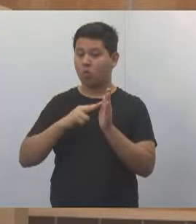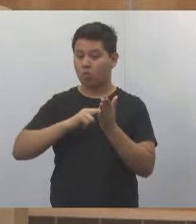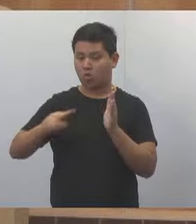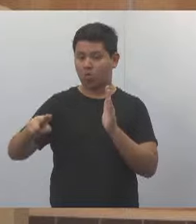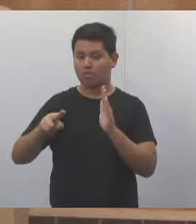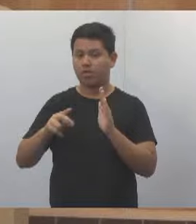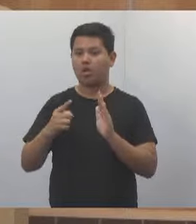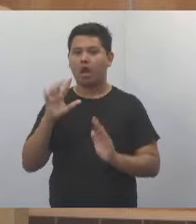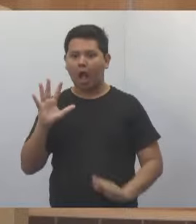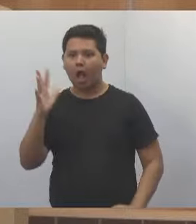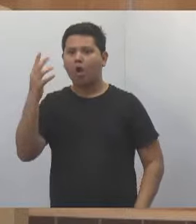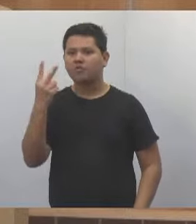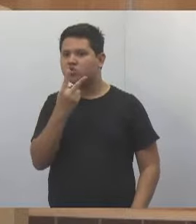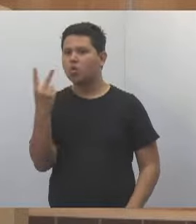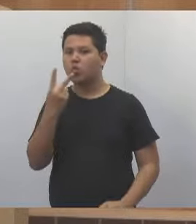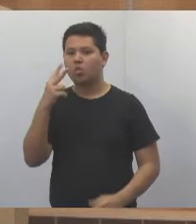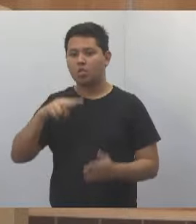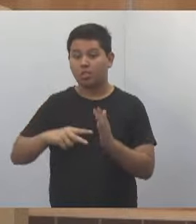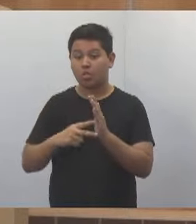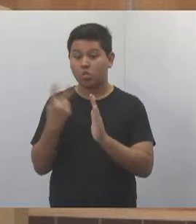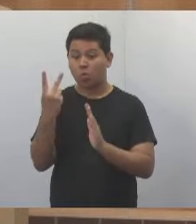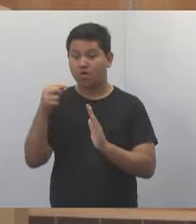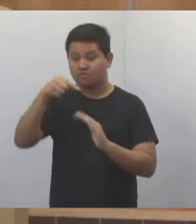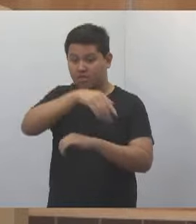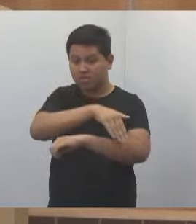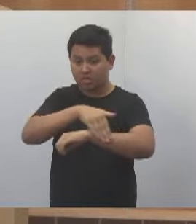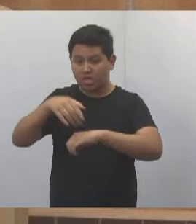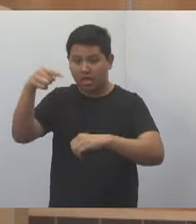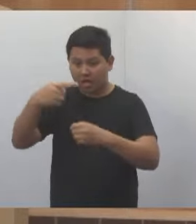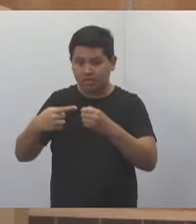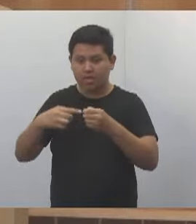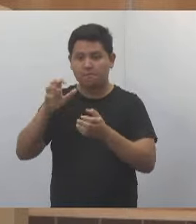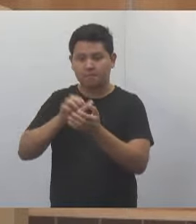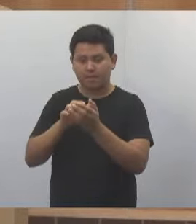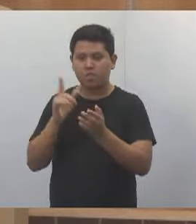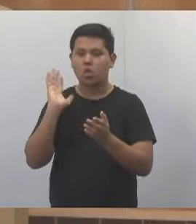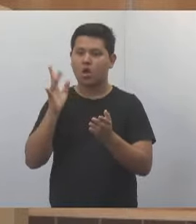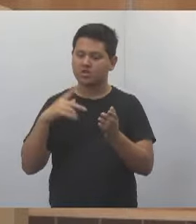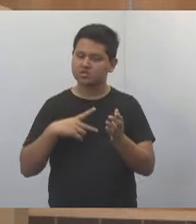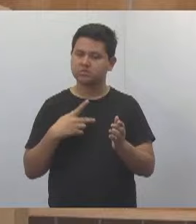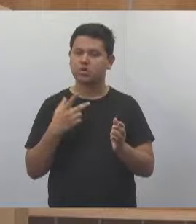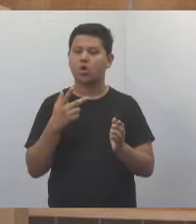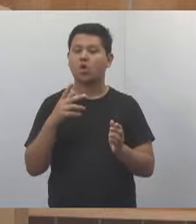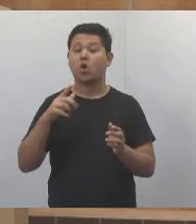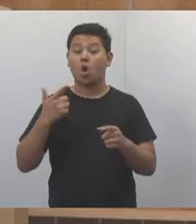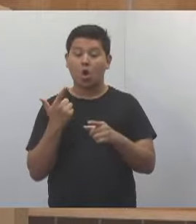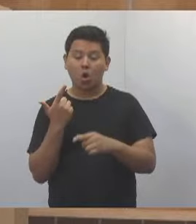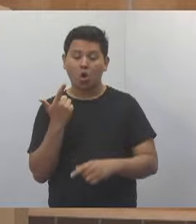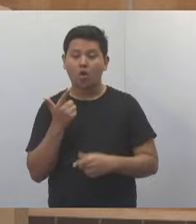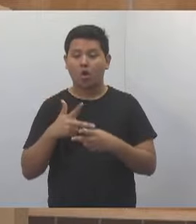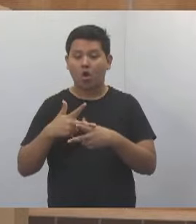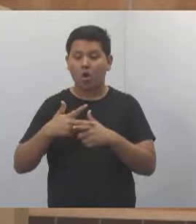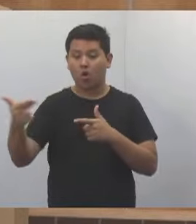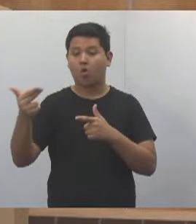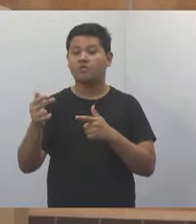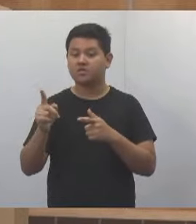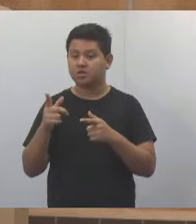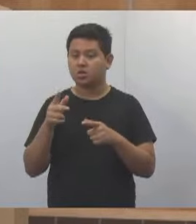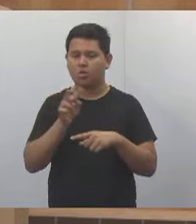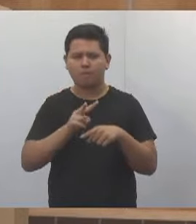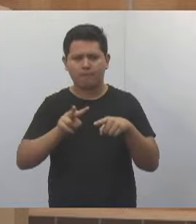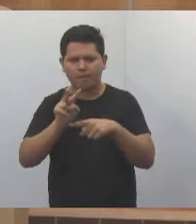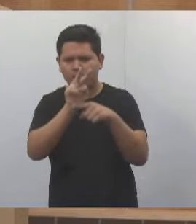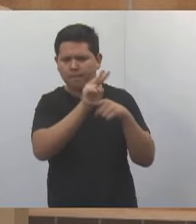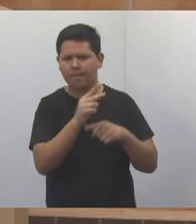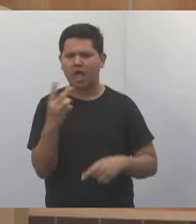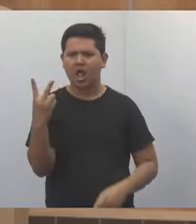Nós conseguimos tirar de circulação mais de 200 veículos. Ah, mas você tirou porque... E